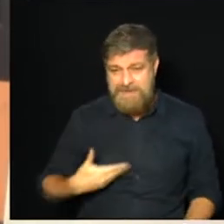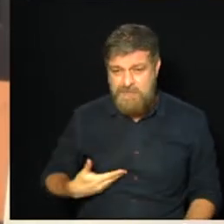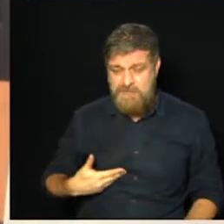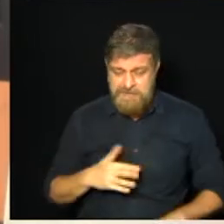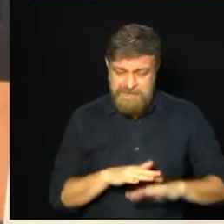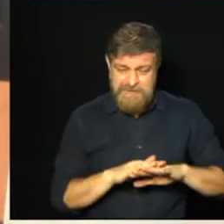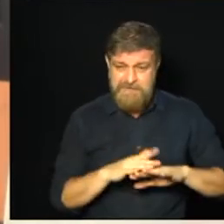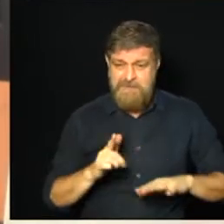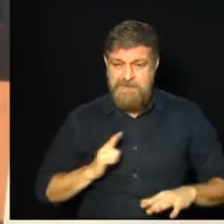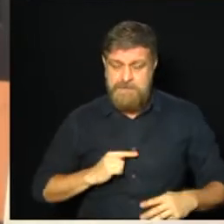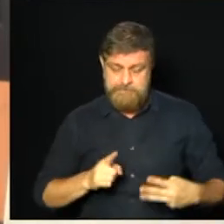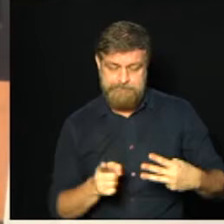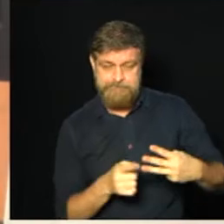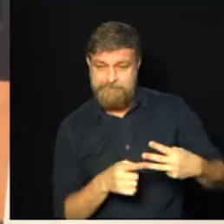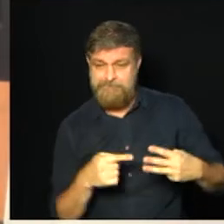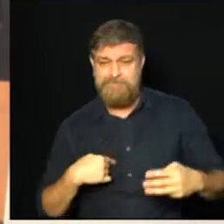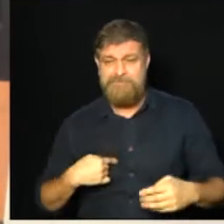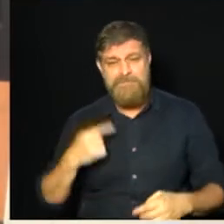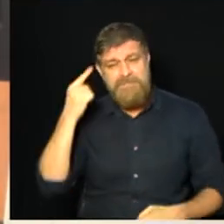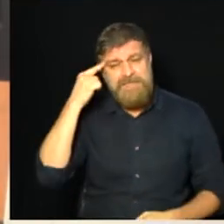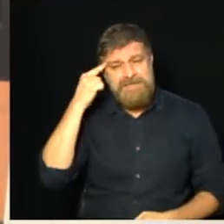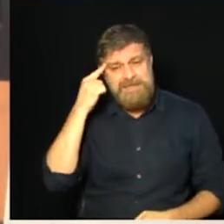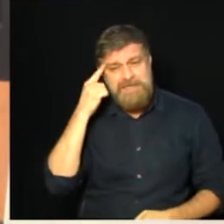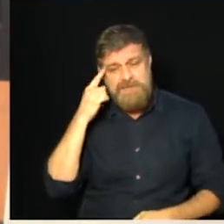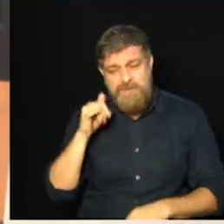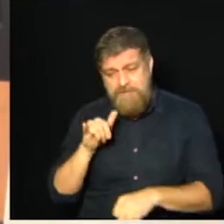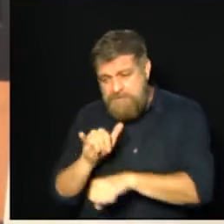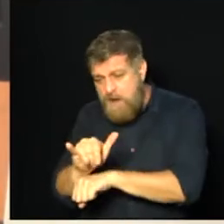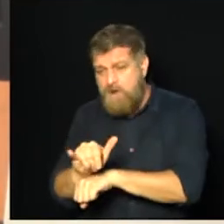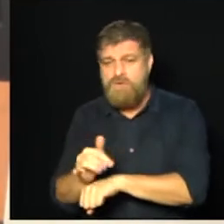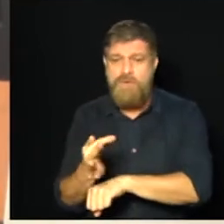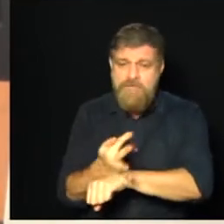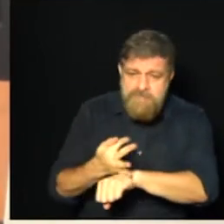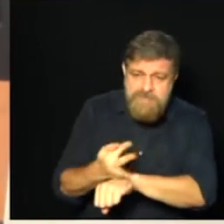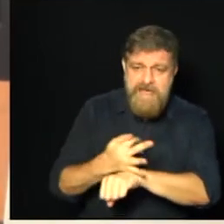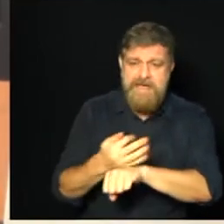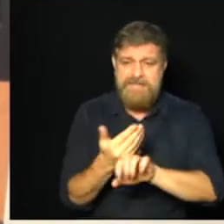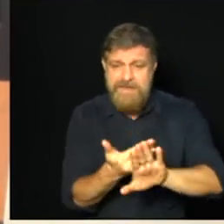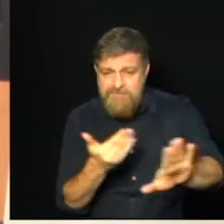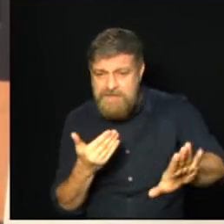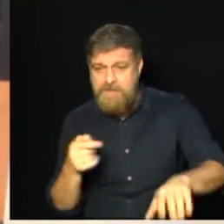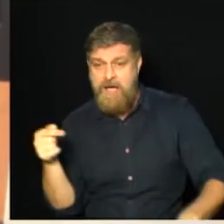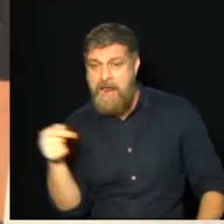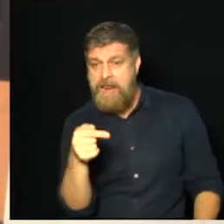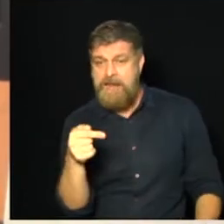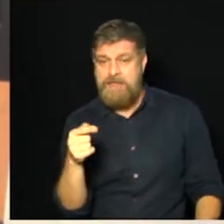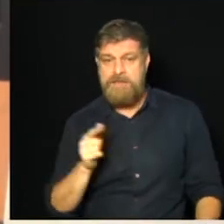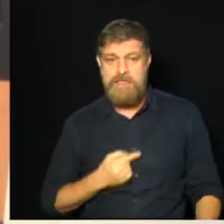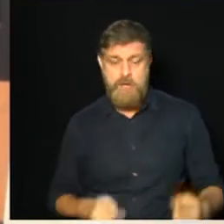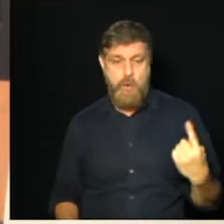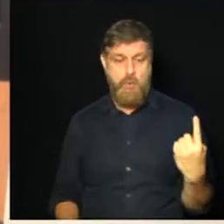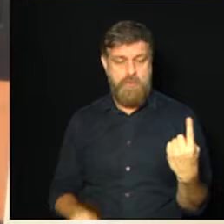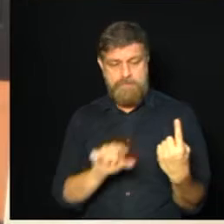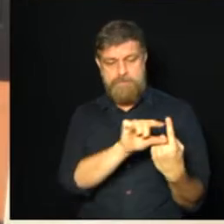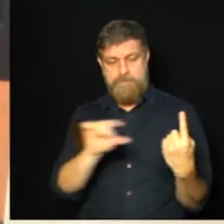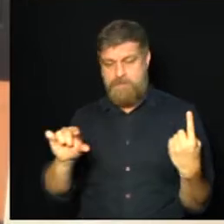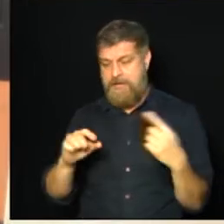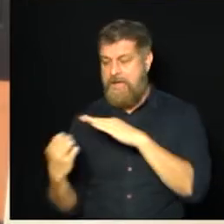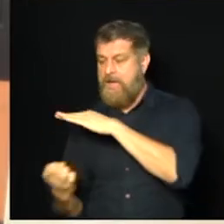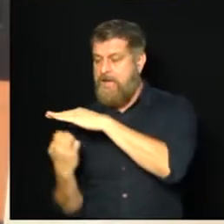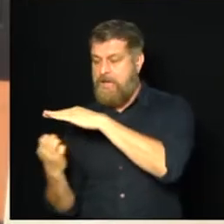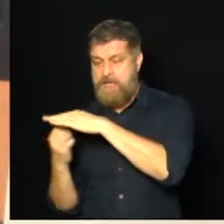como 1,3, considerando afastamento, folga, essas coisas todas. A gente colocou 1 lá, porque a empresa vai ter